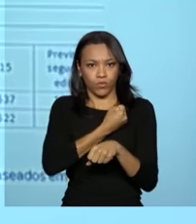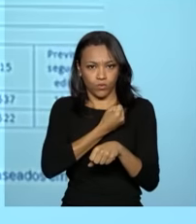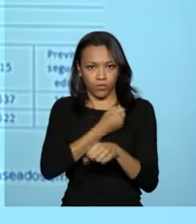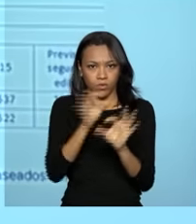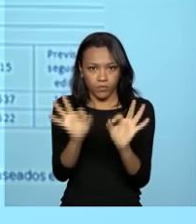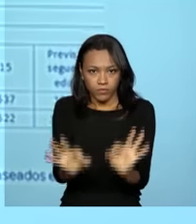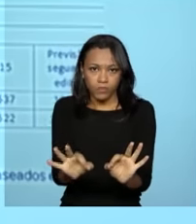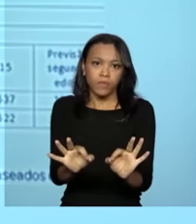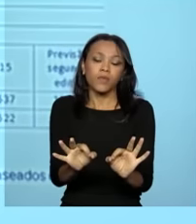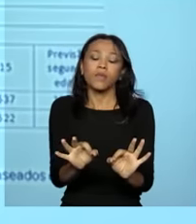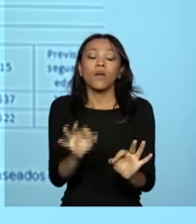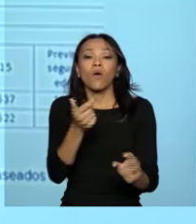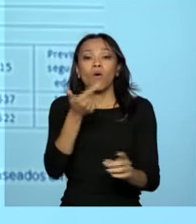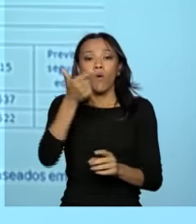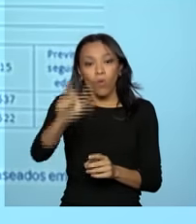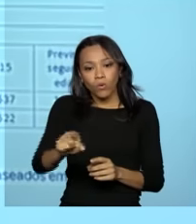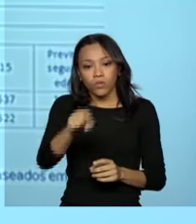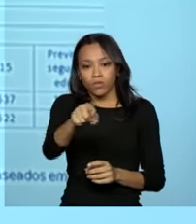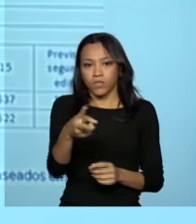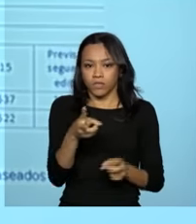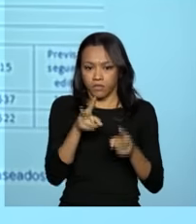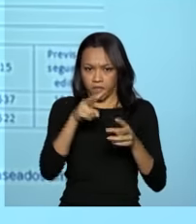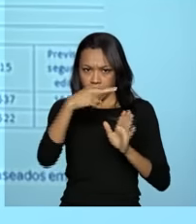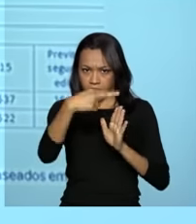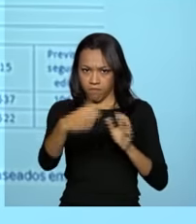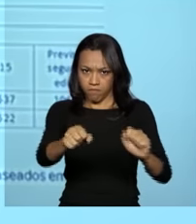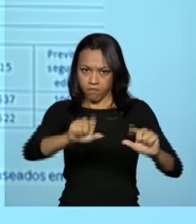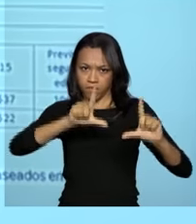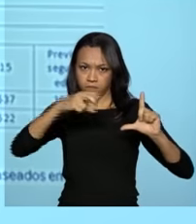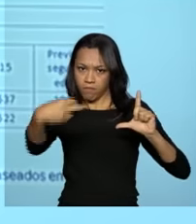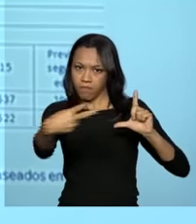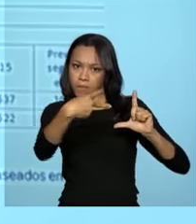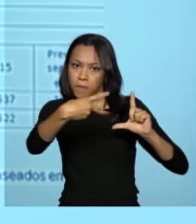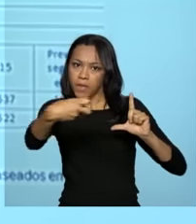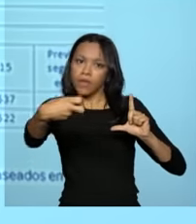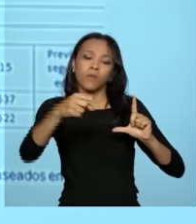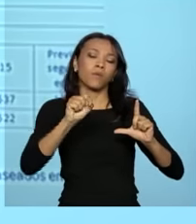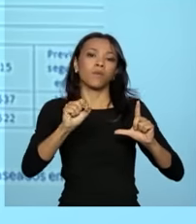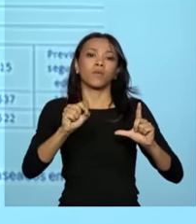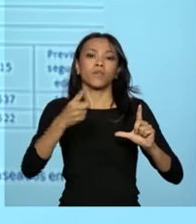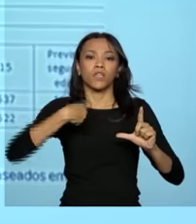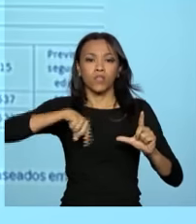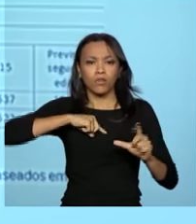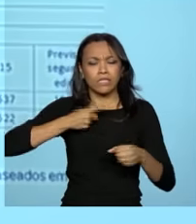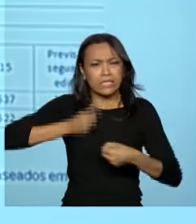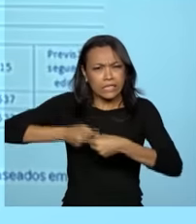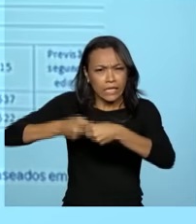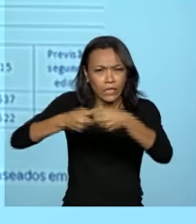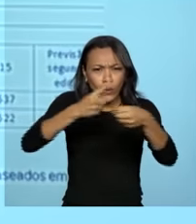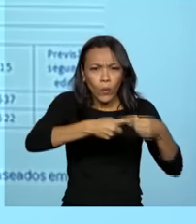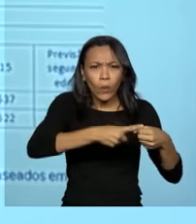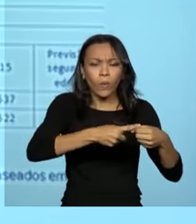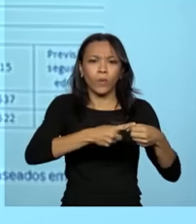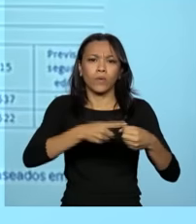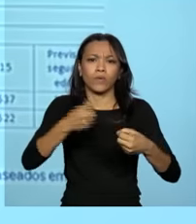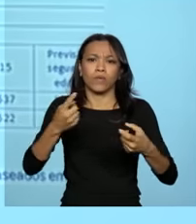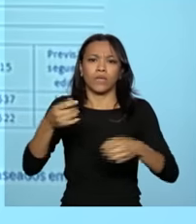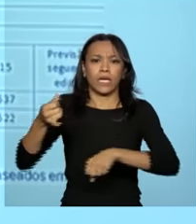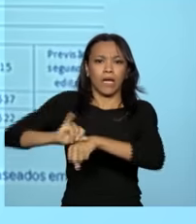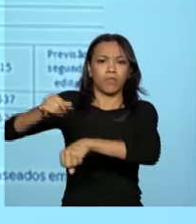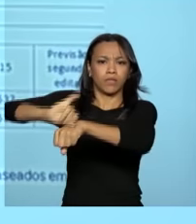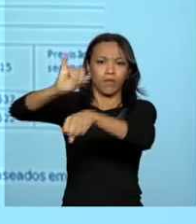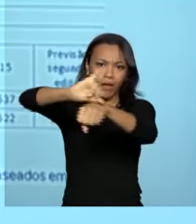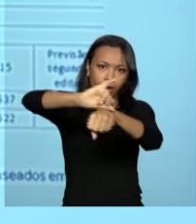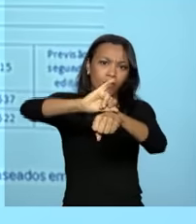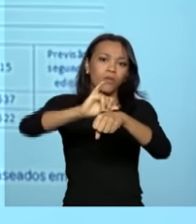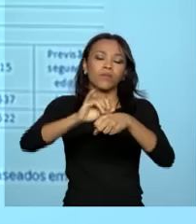exatos. O outro ponto que vocês notam é que nós saímos de uma escala em que interior e capital disputavam numa faixa